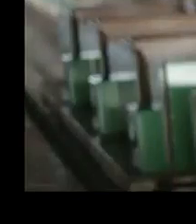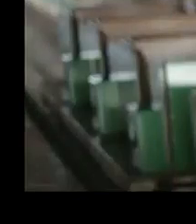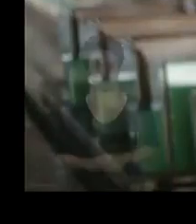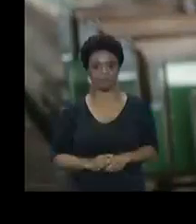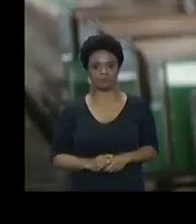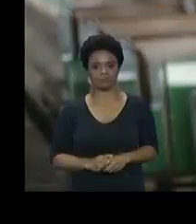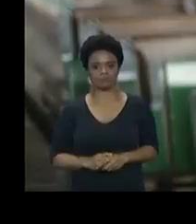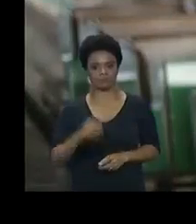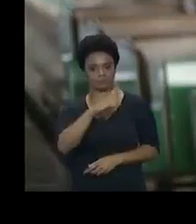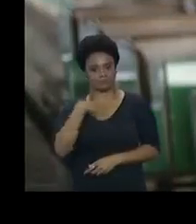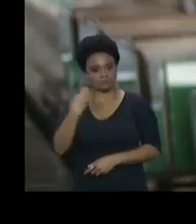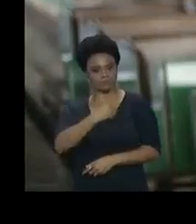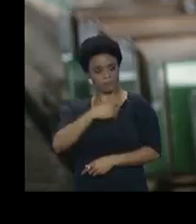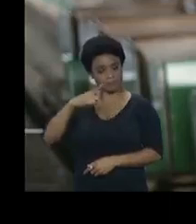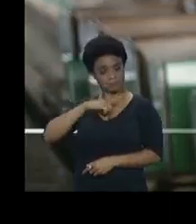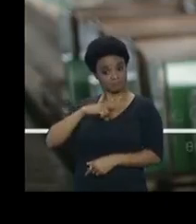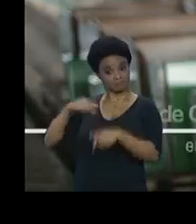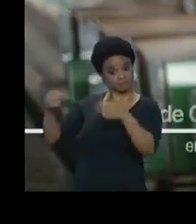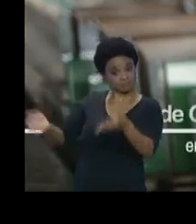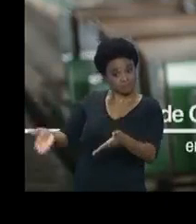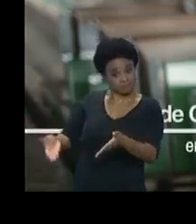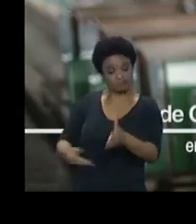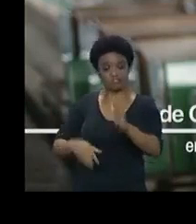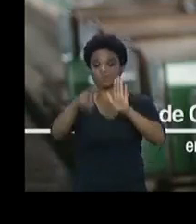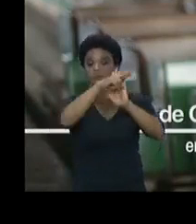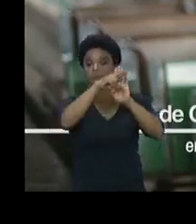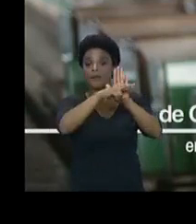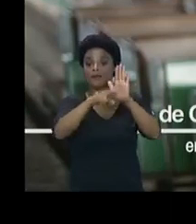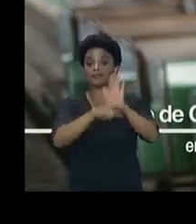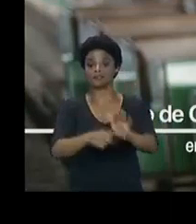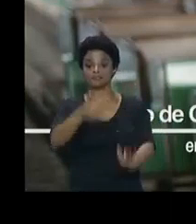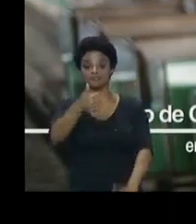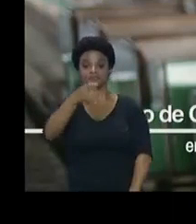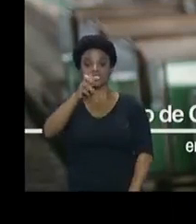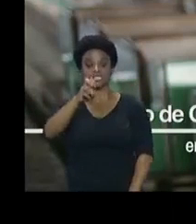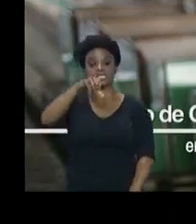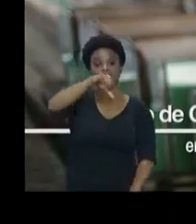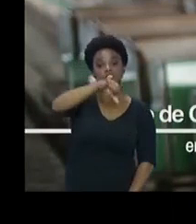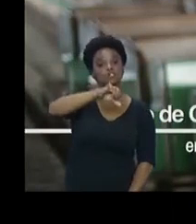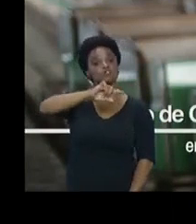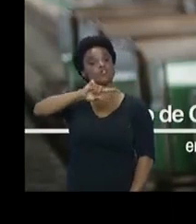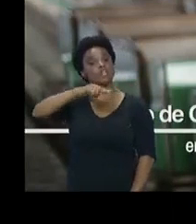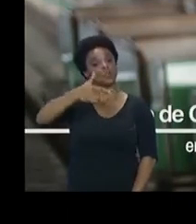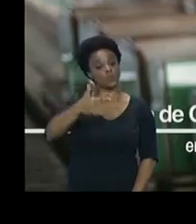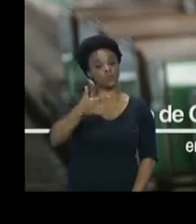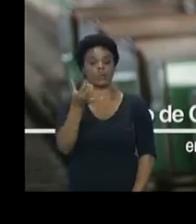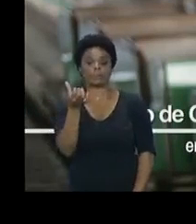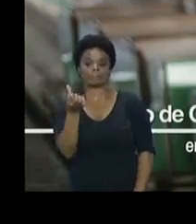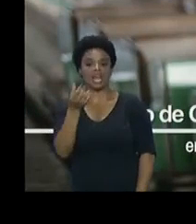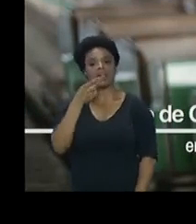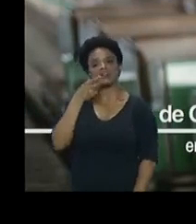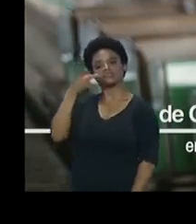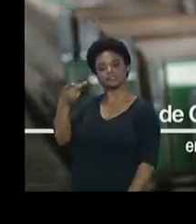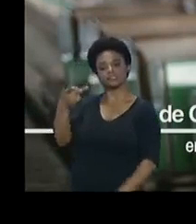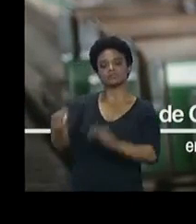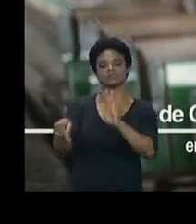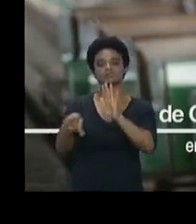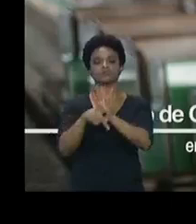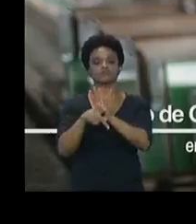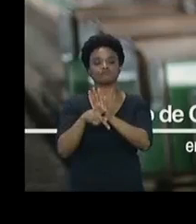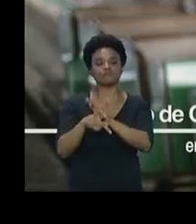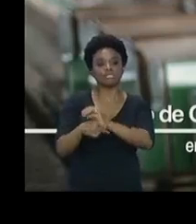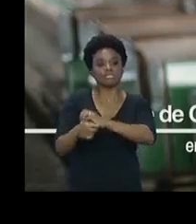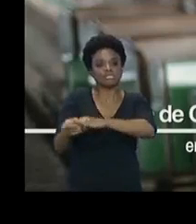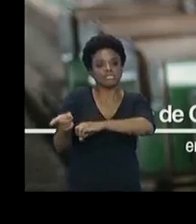A gente tem no parque hoje uma norma, que é a 15926, que ela fala especificamente das acelerações